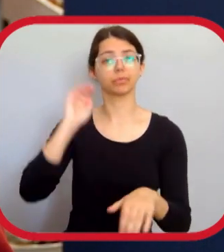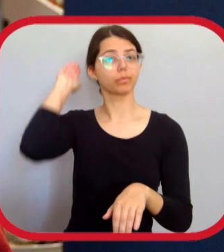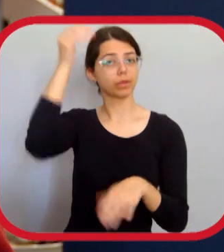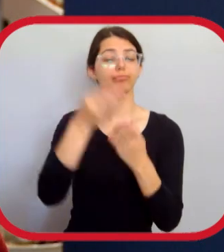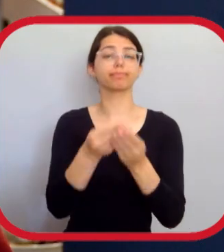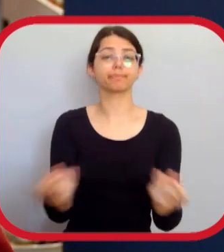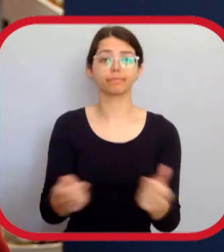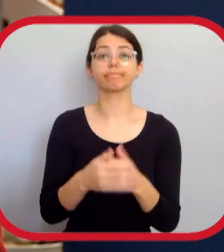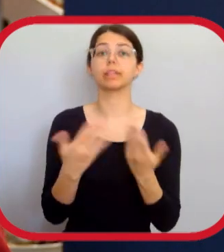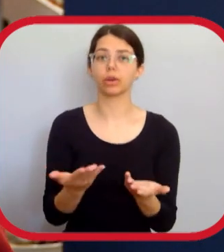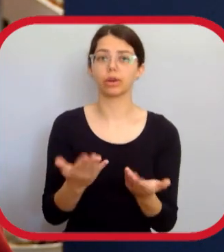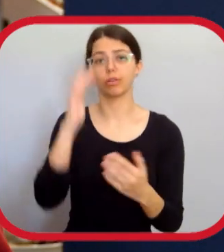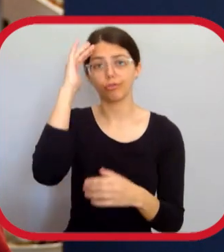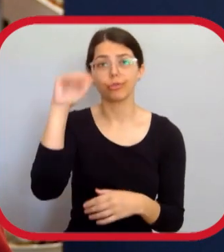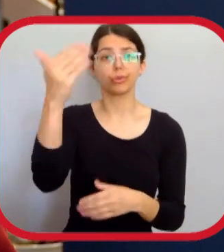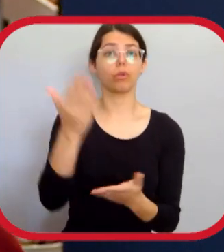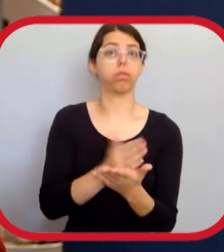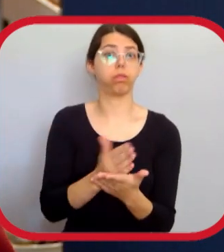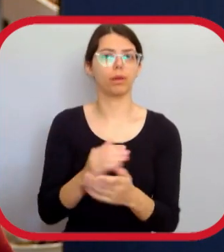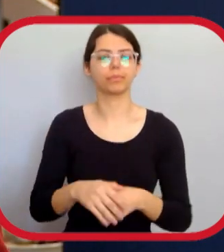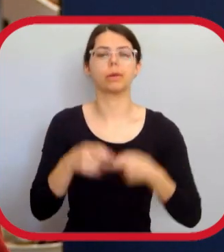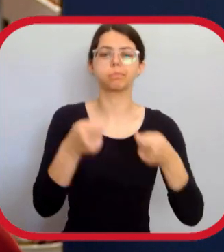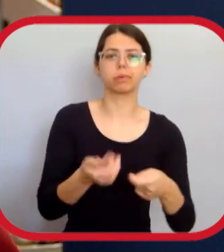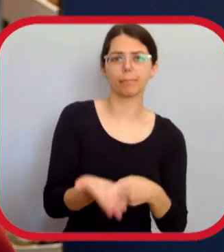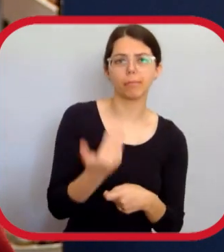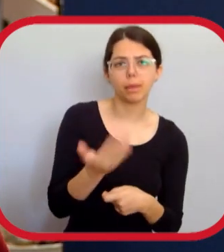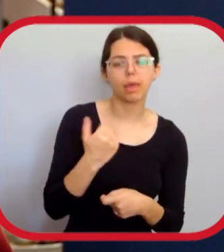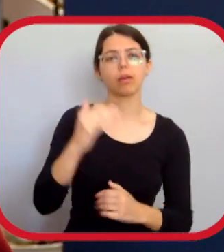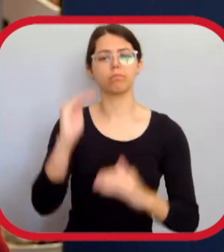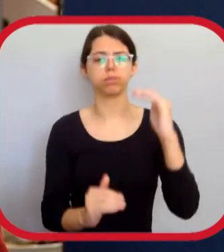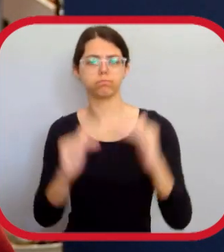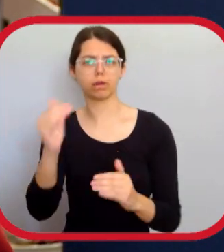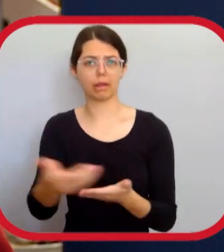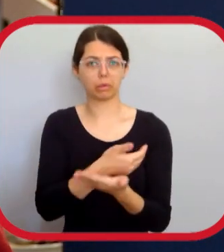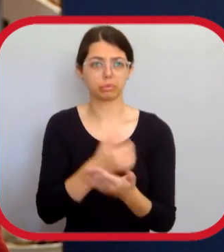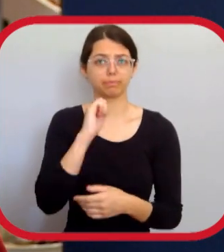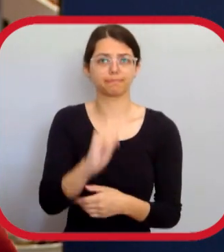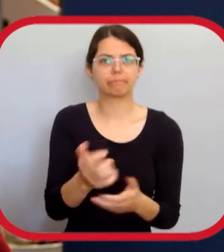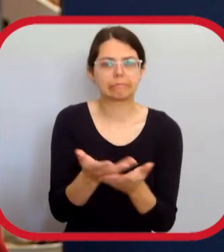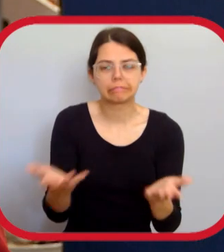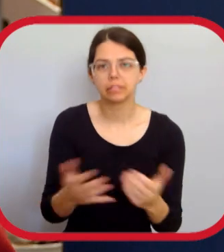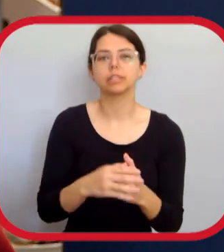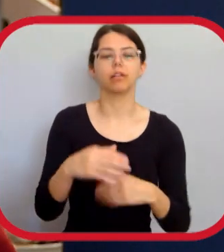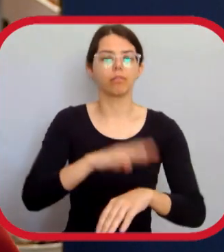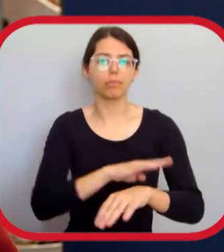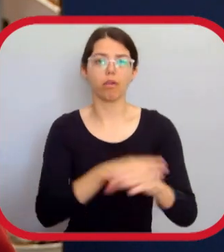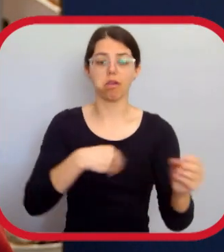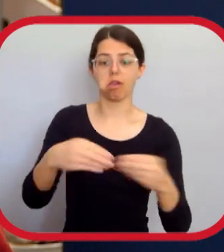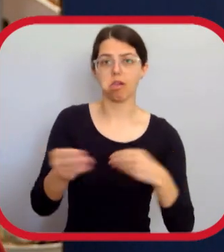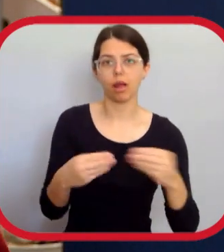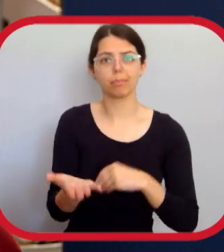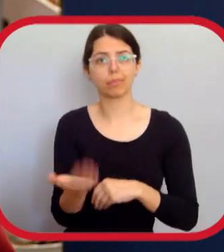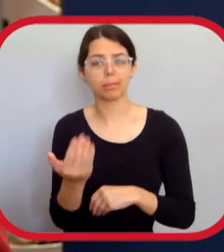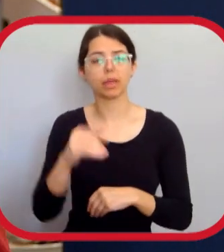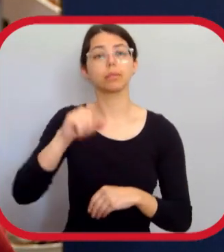da República, enfrentando agora um futuro incerto. O subfinanciamento crónico, a desigualdade de recursos, a falta de flexibilidade